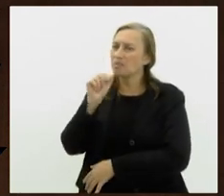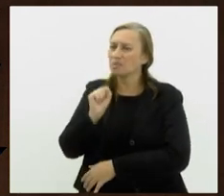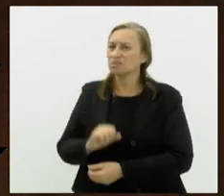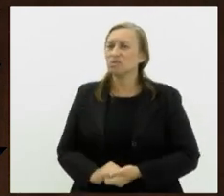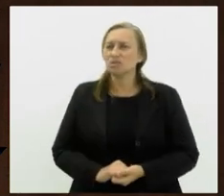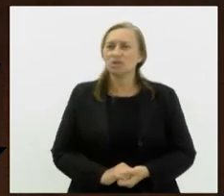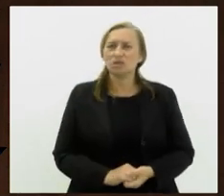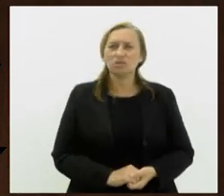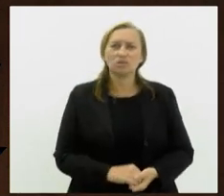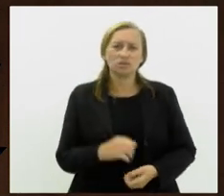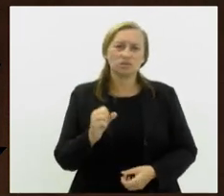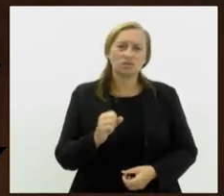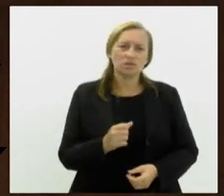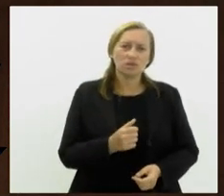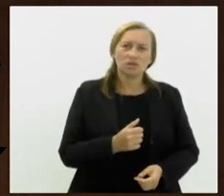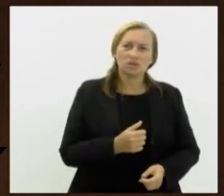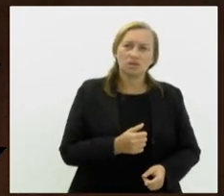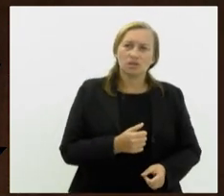da chacina